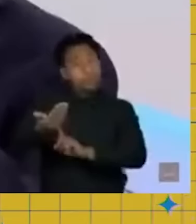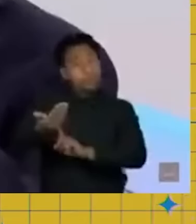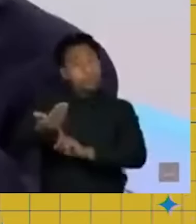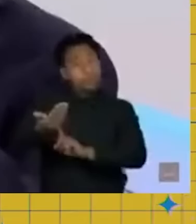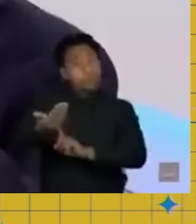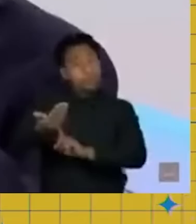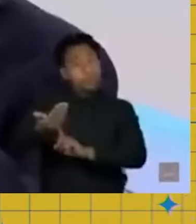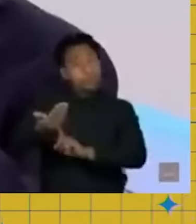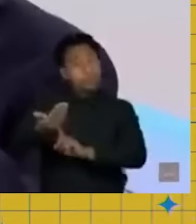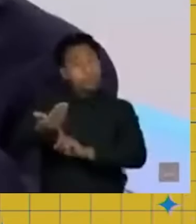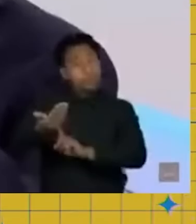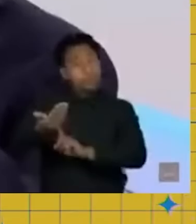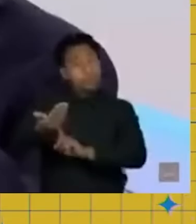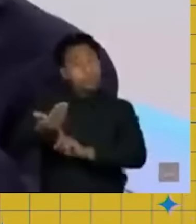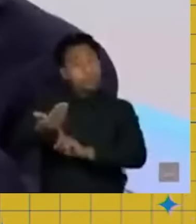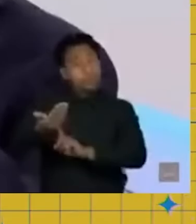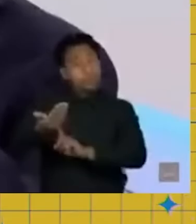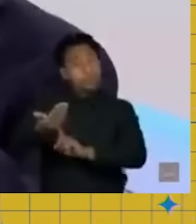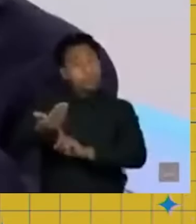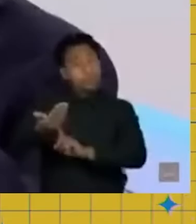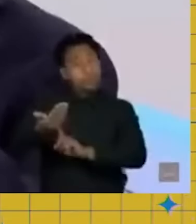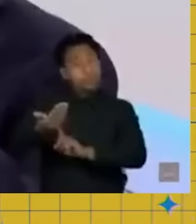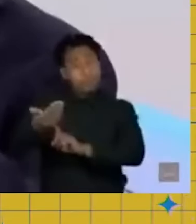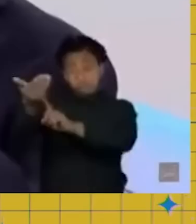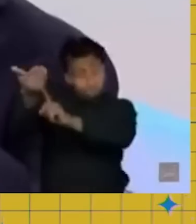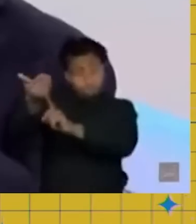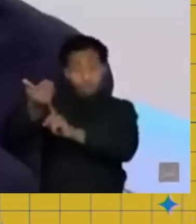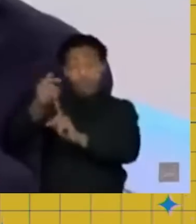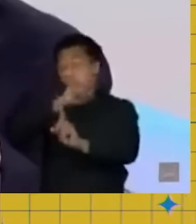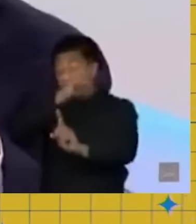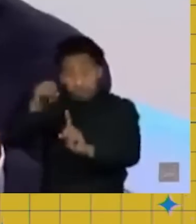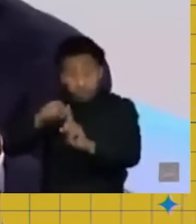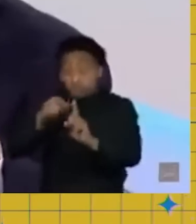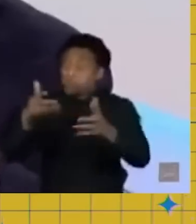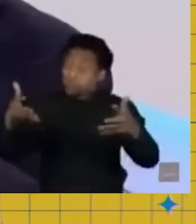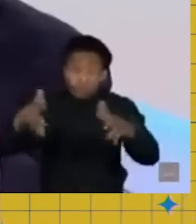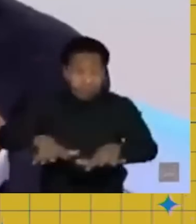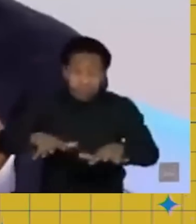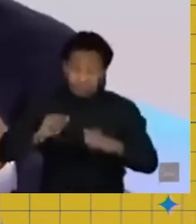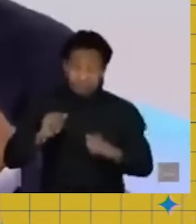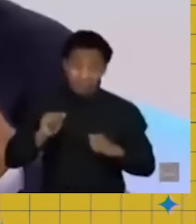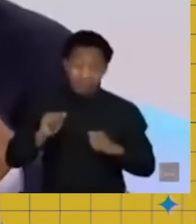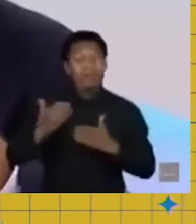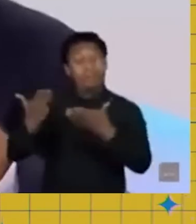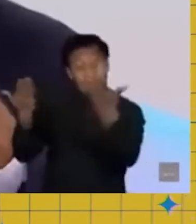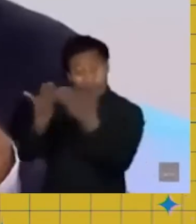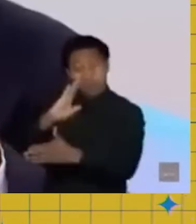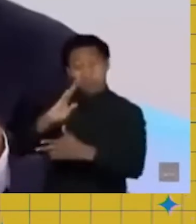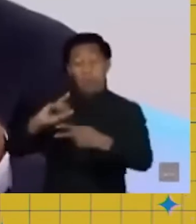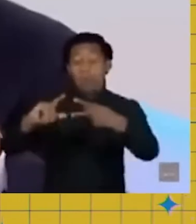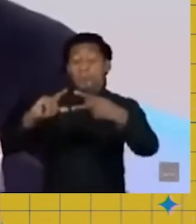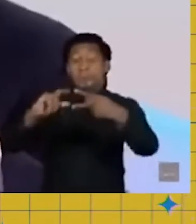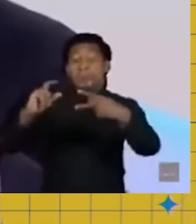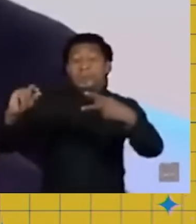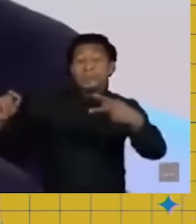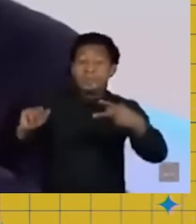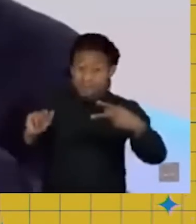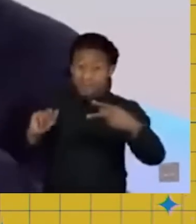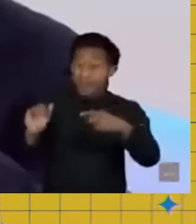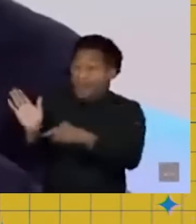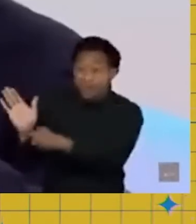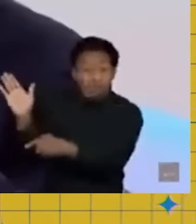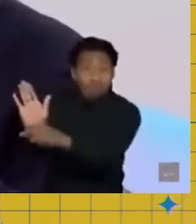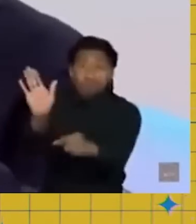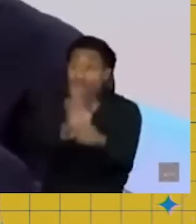mecanismo de distribuição de renda o pera aí vamos olhar o que que o pix fez com as pessoas o número de empresas pequenas que foram